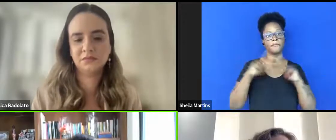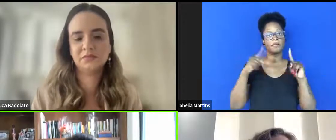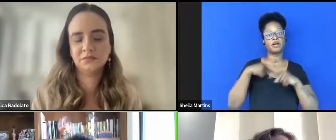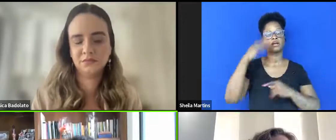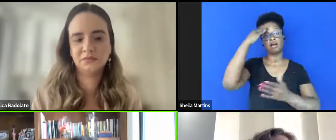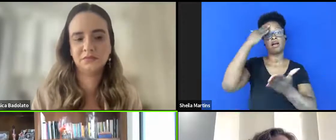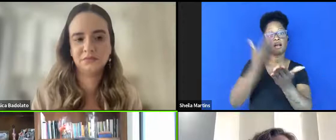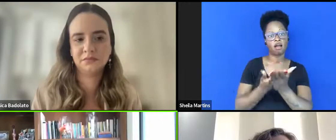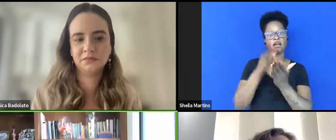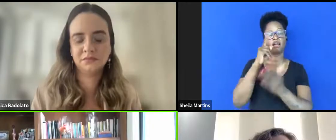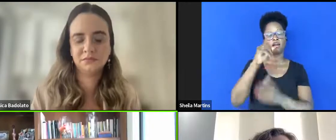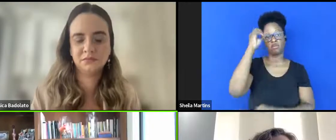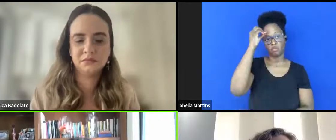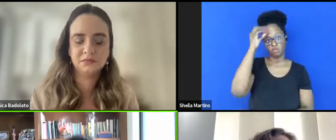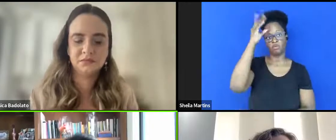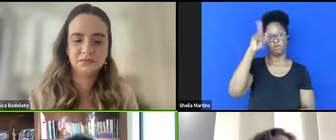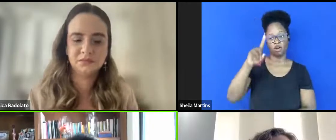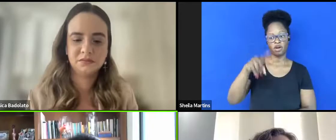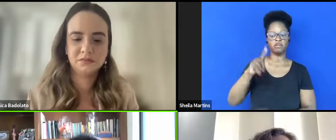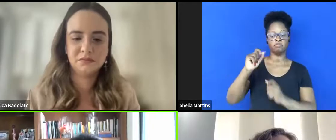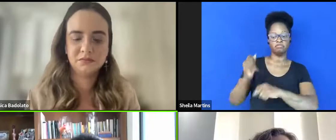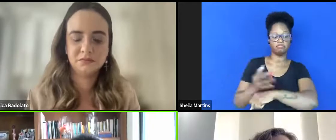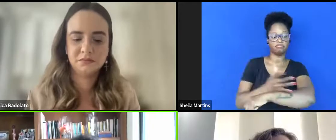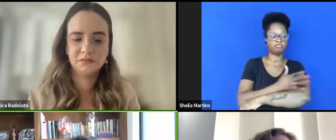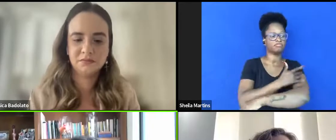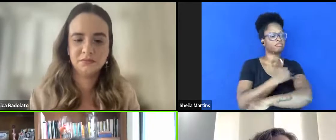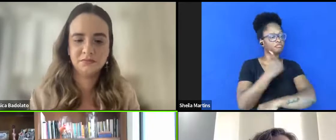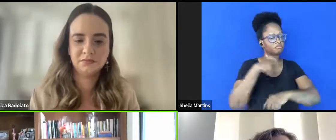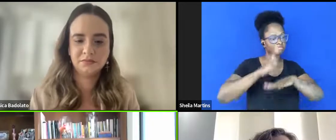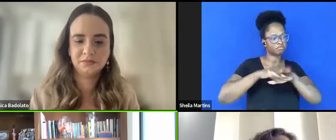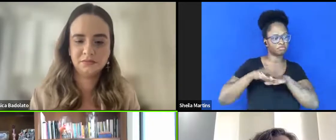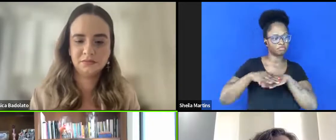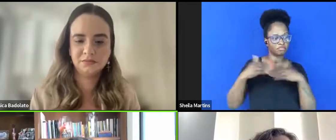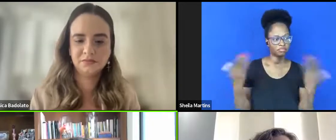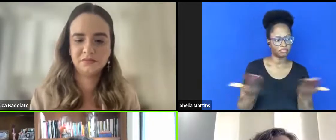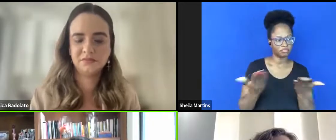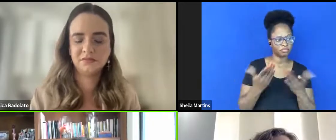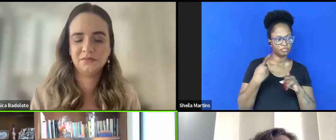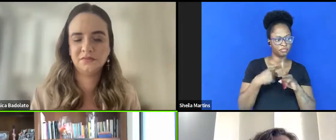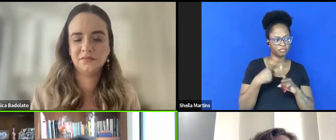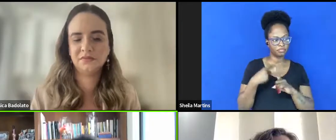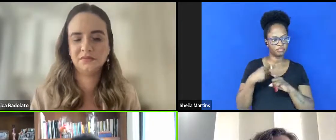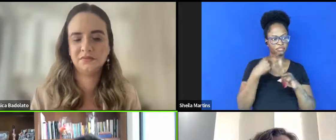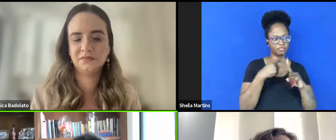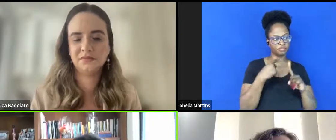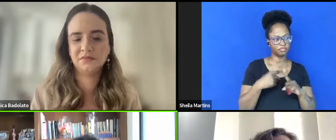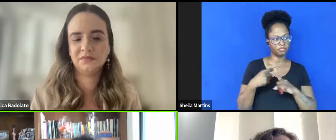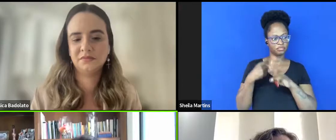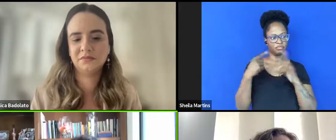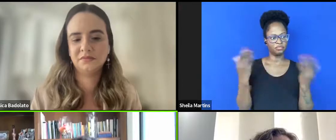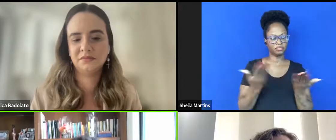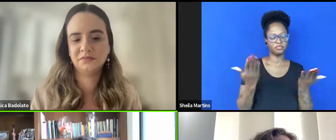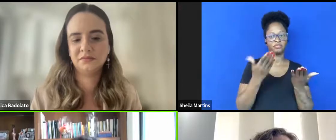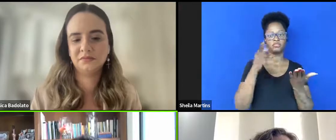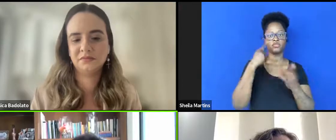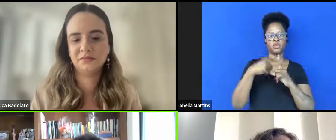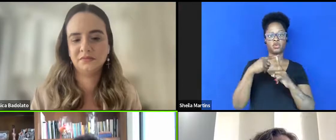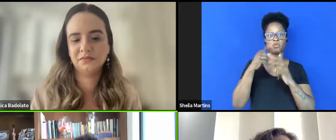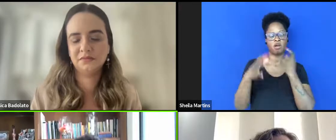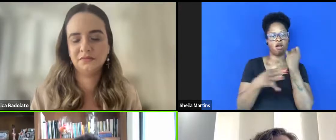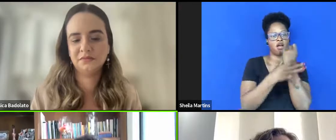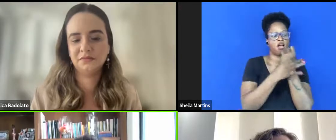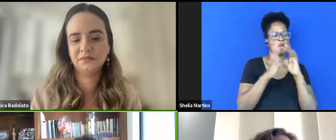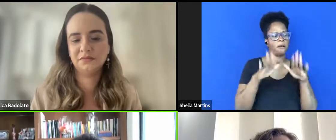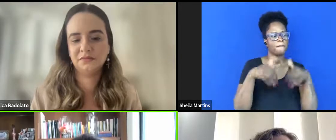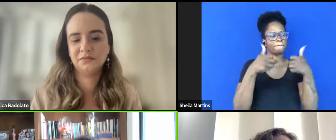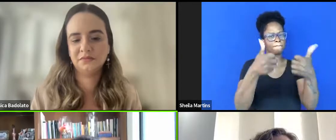que o conhecimento emociona, que fazer ciência vale a pena e que a educação é a garantia de um futuro melhor para o nosso